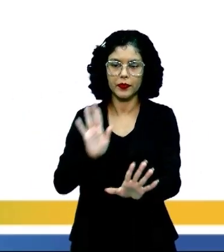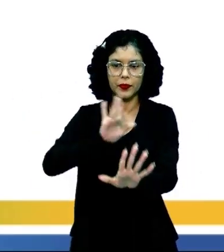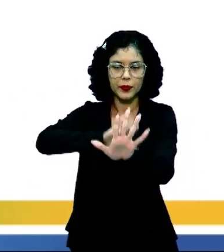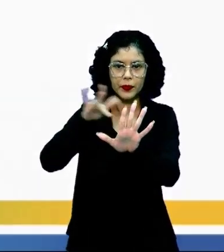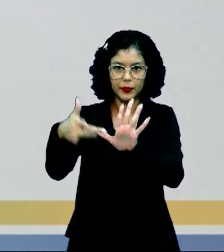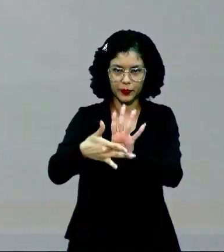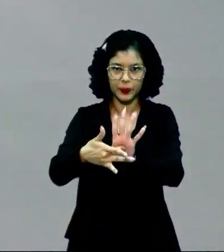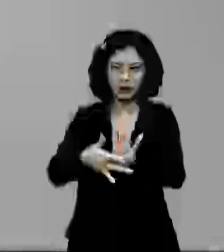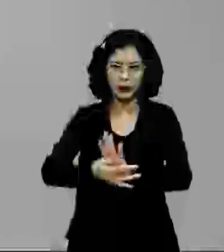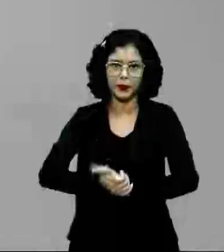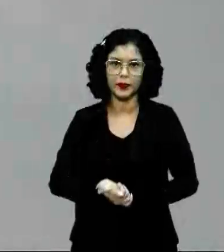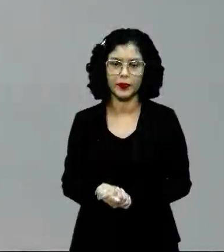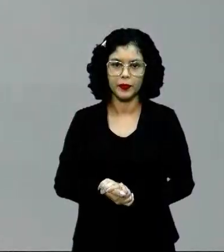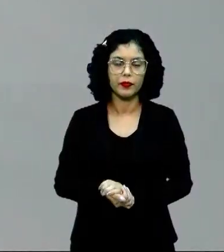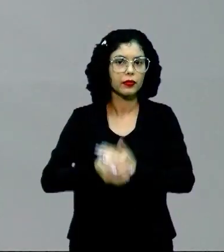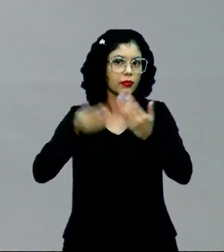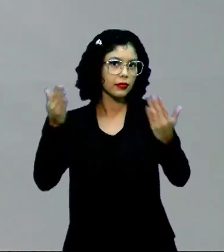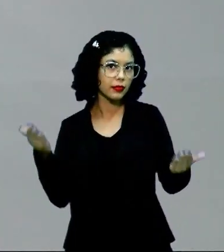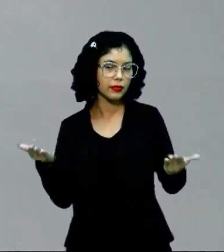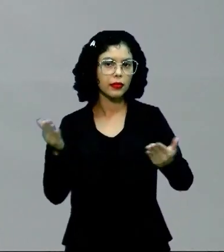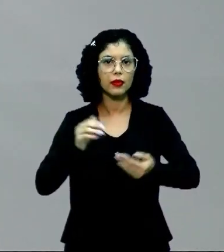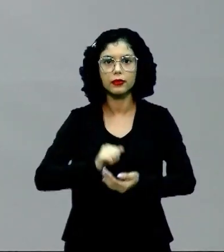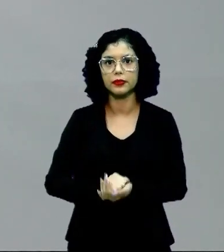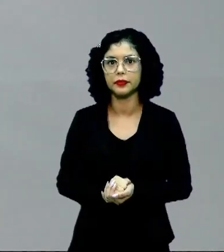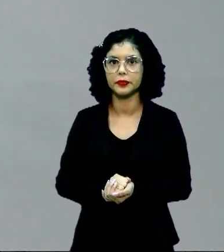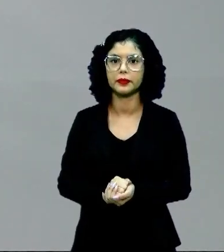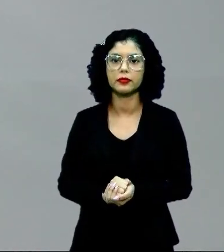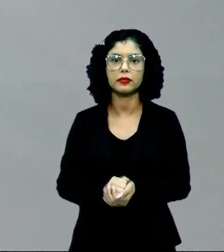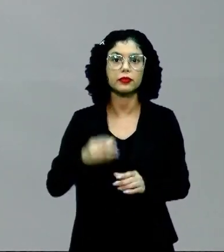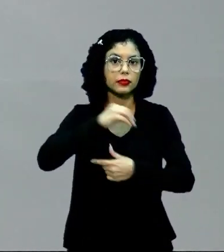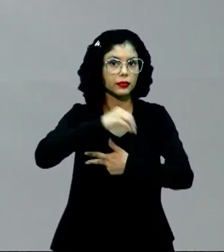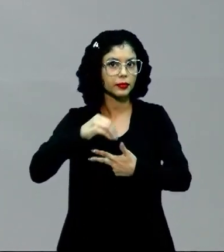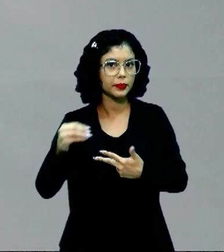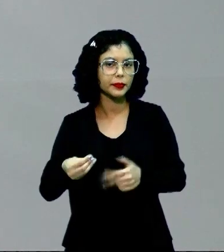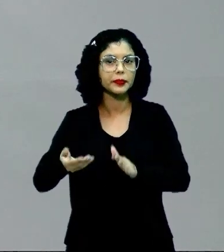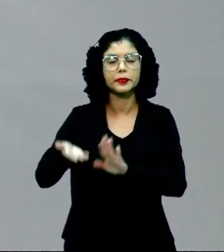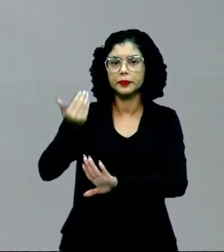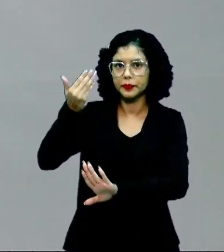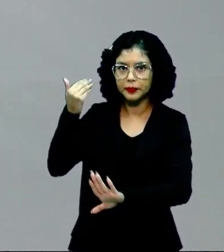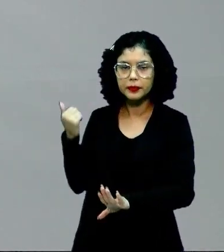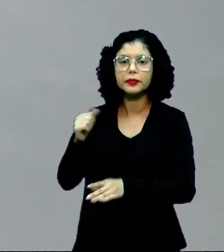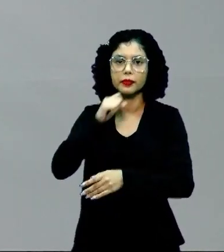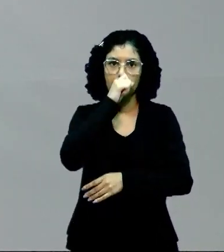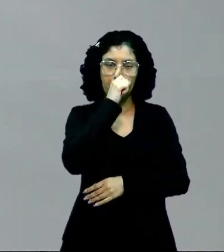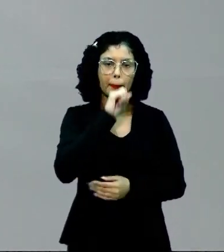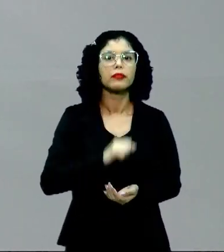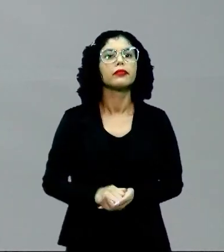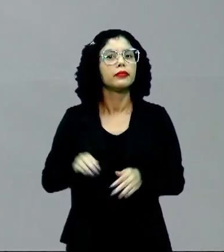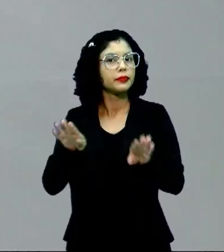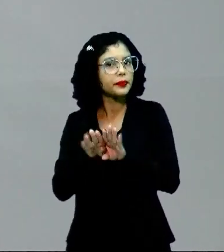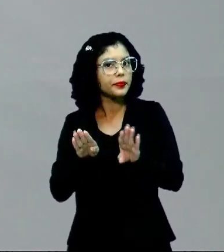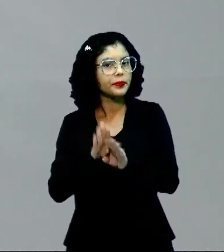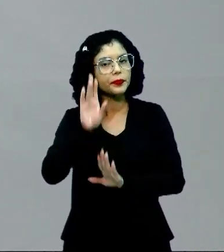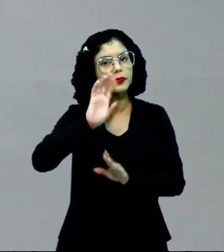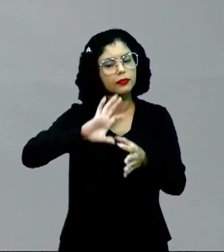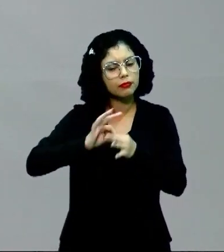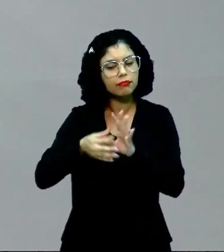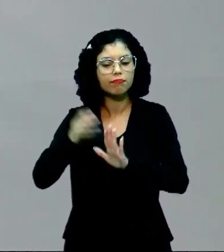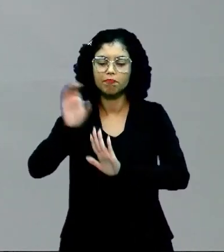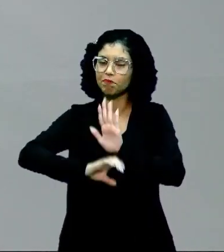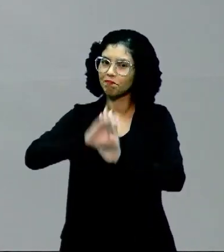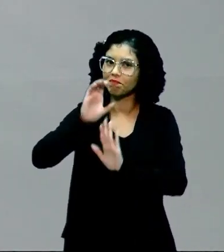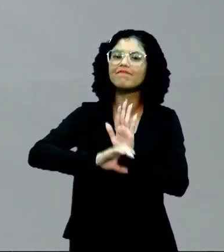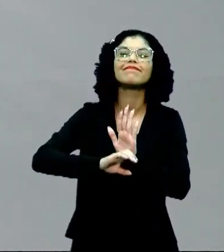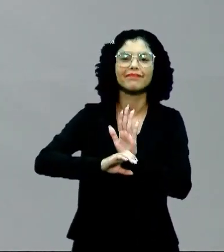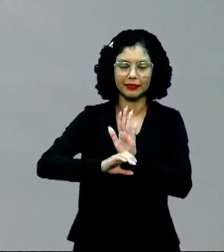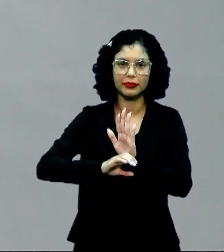metáfora. Né? Uma questão de Enems passados para você treinar e verificar aí aquele conteúdo